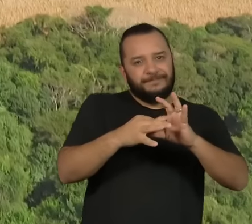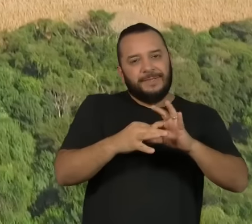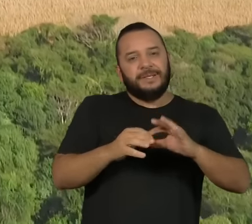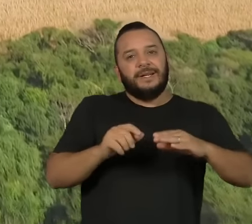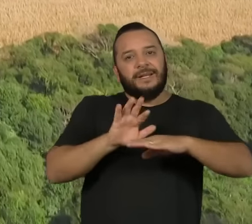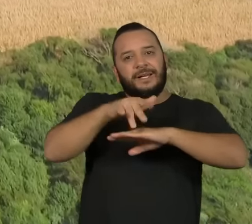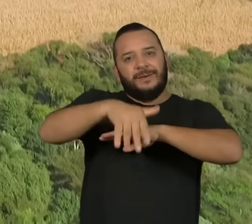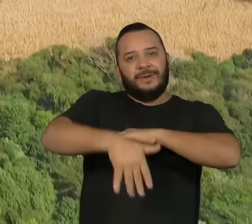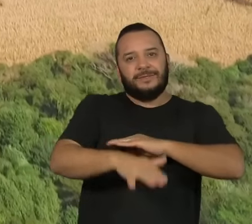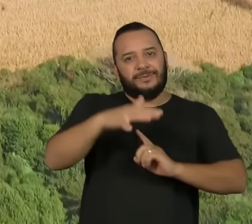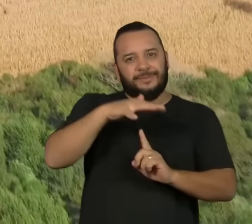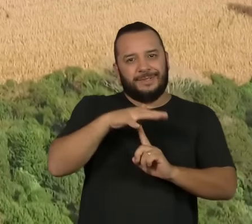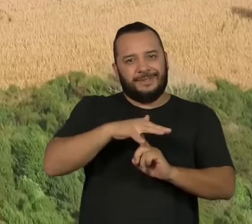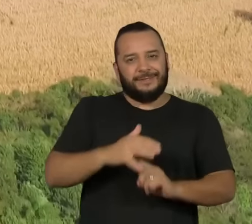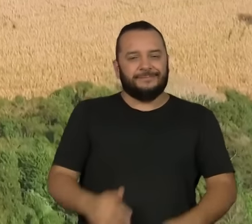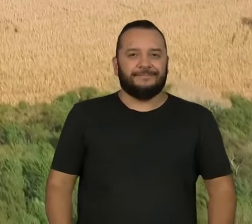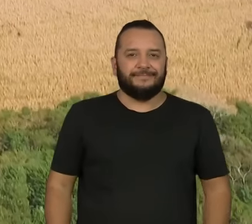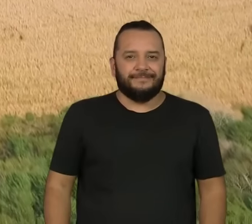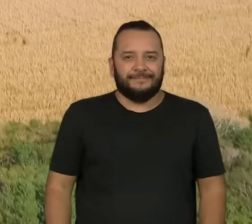do Iguaçu, no Paraná.